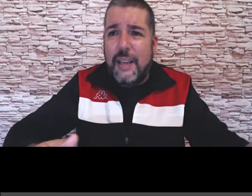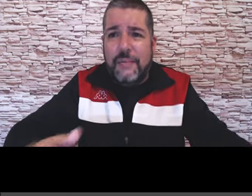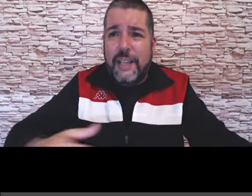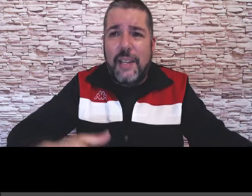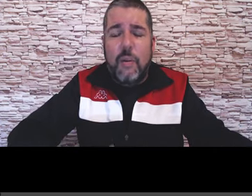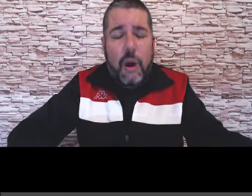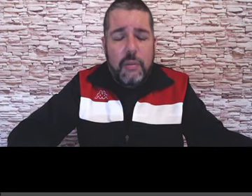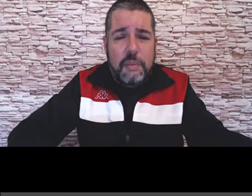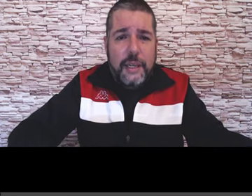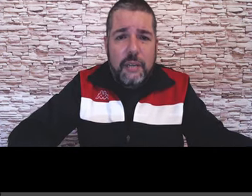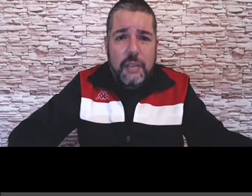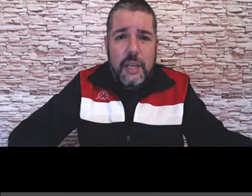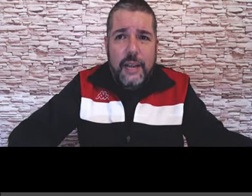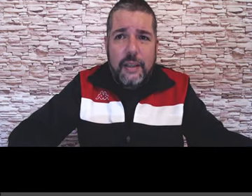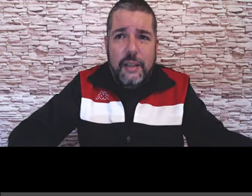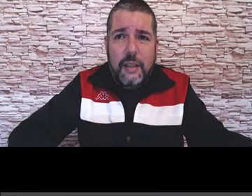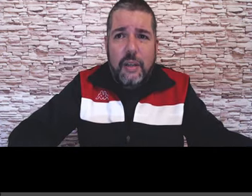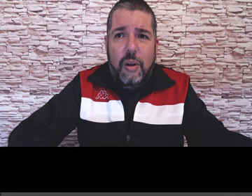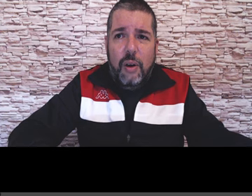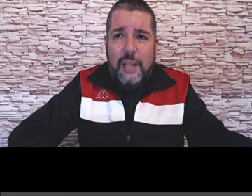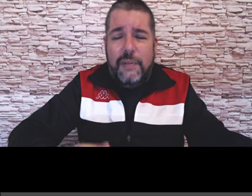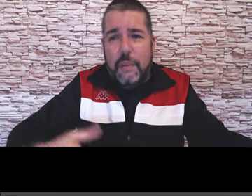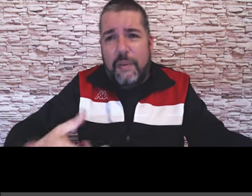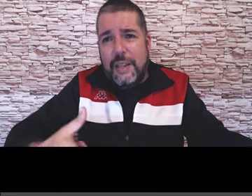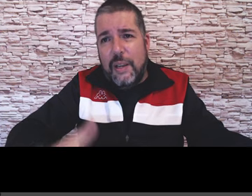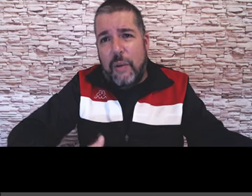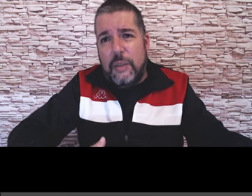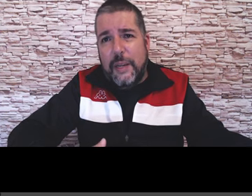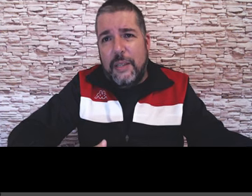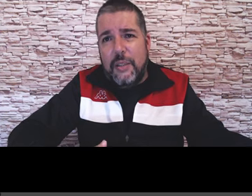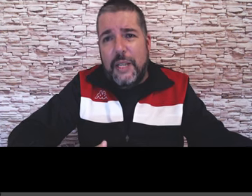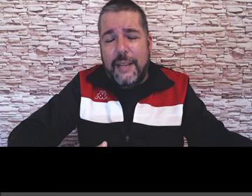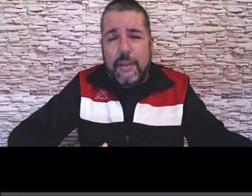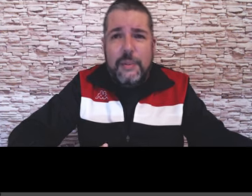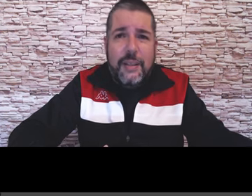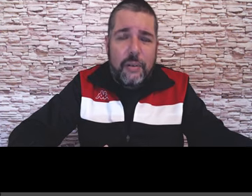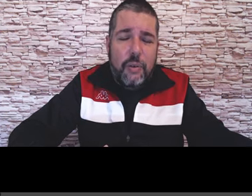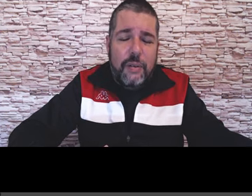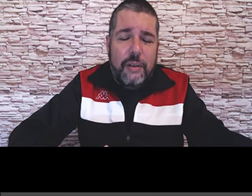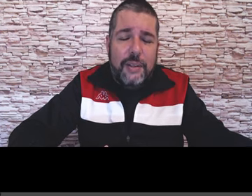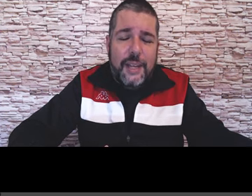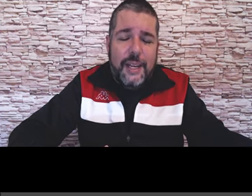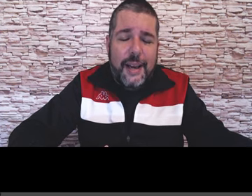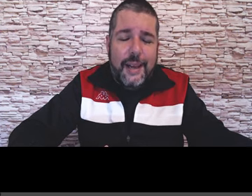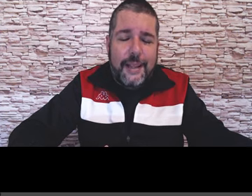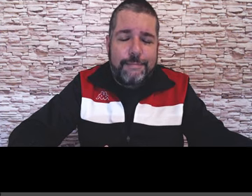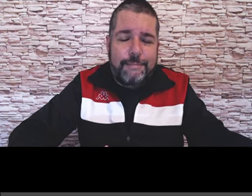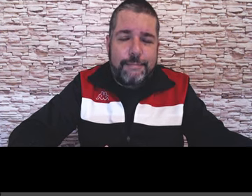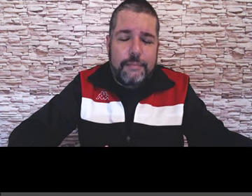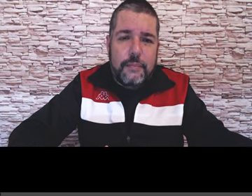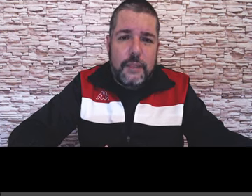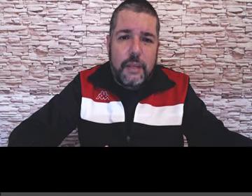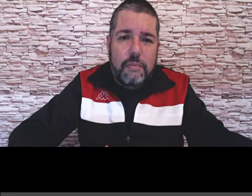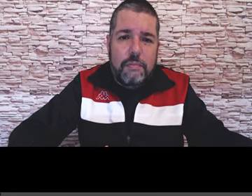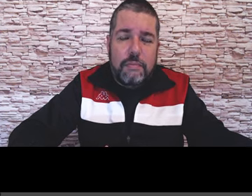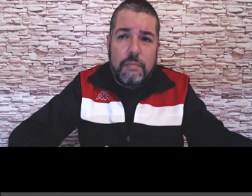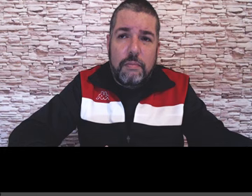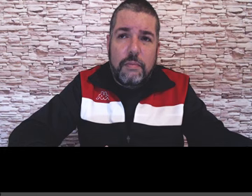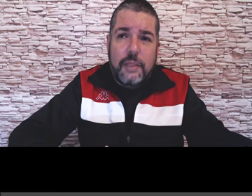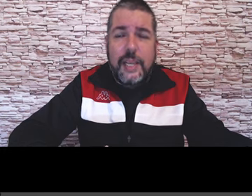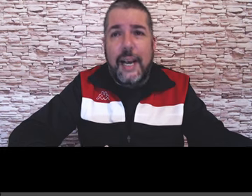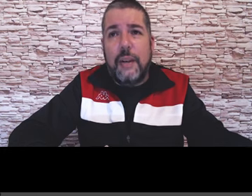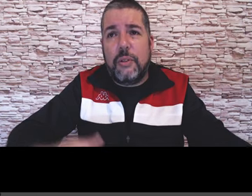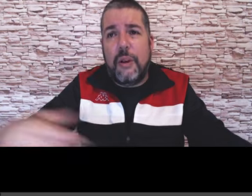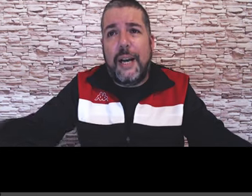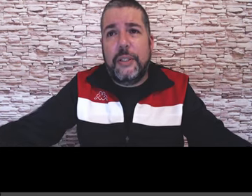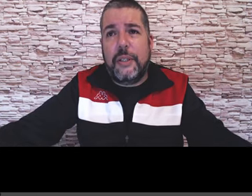ter que fazer igual os partidos de direita. Ora, se for para fazer igual os partidos de direita, não precisa ter um governo de esquerda lá, né?